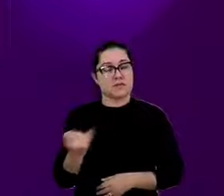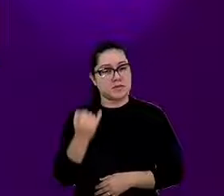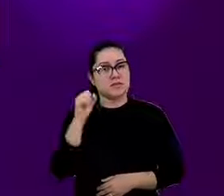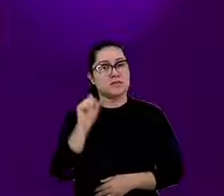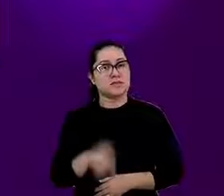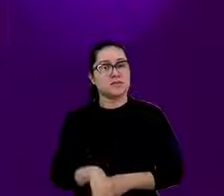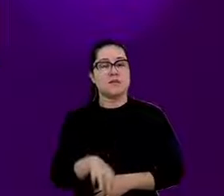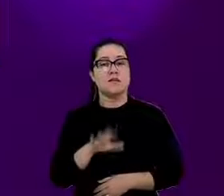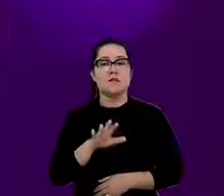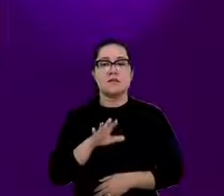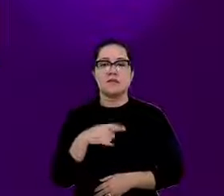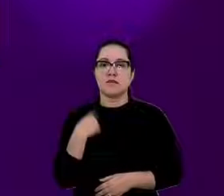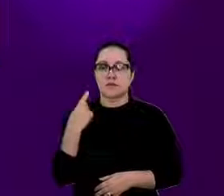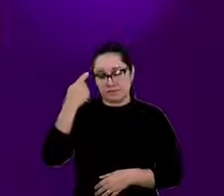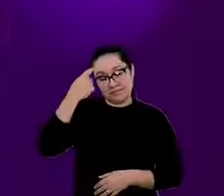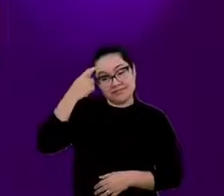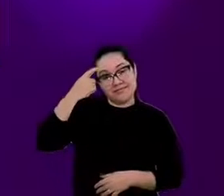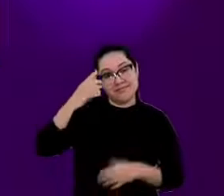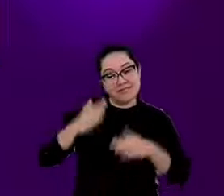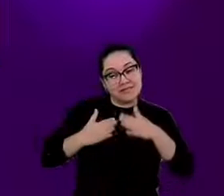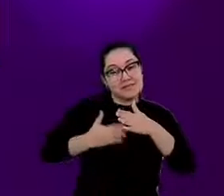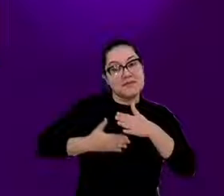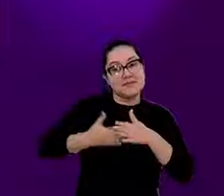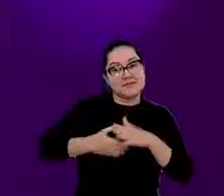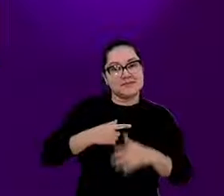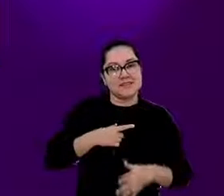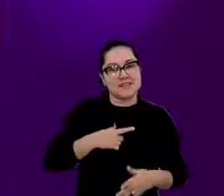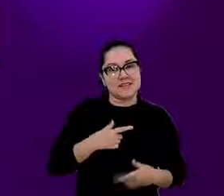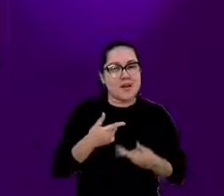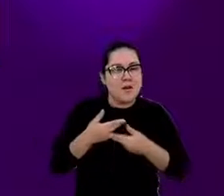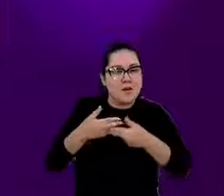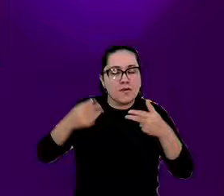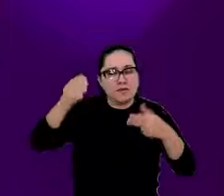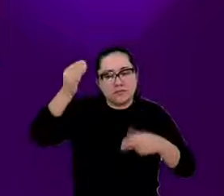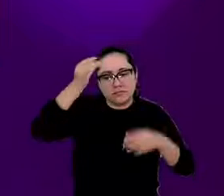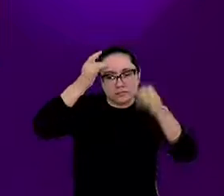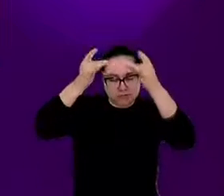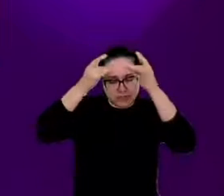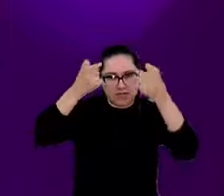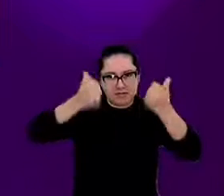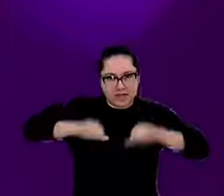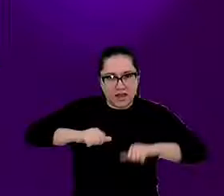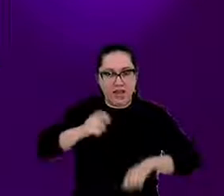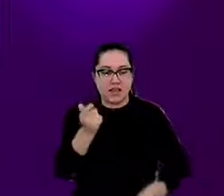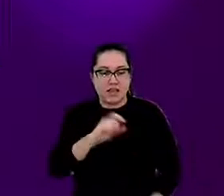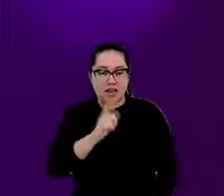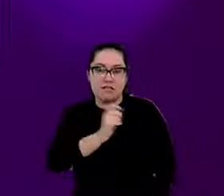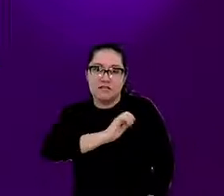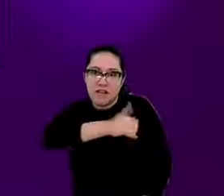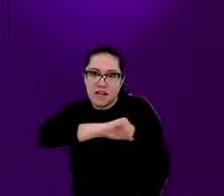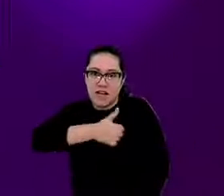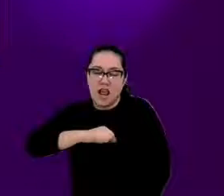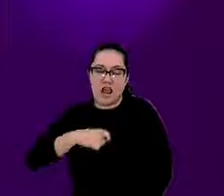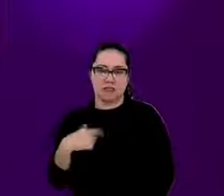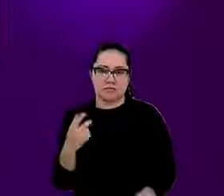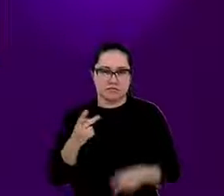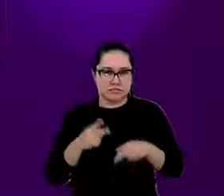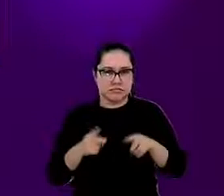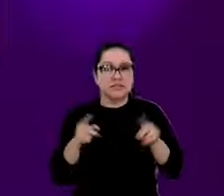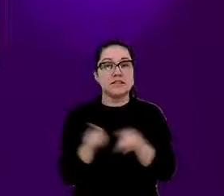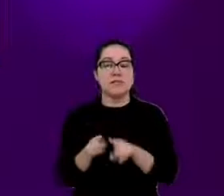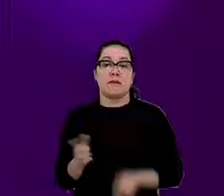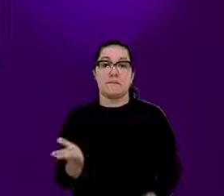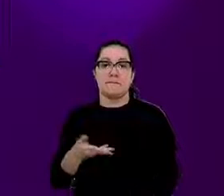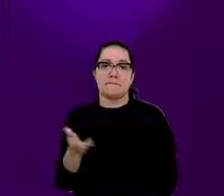limitação, tanto em termos de quantidade de dados que a gente pode avaliar ao mesmo tempo, como também na velocidade que a